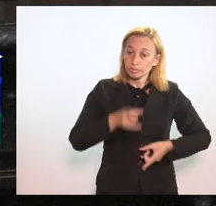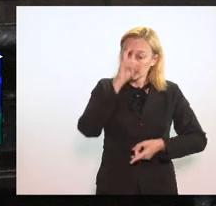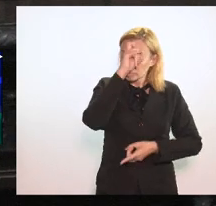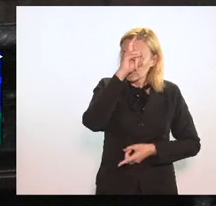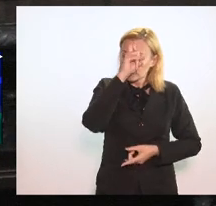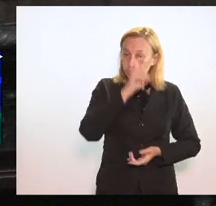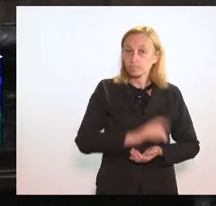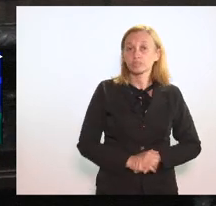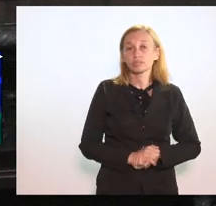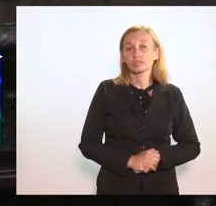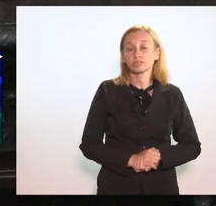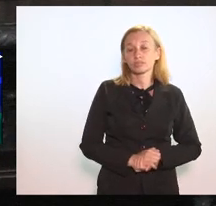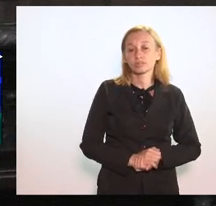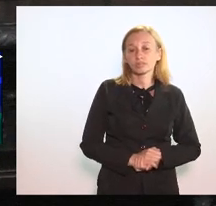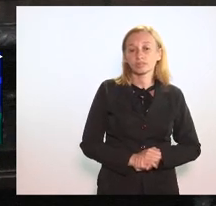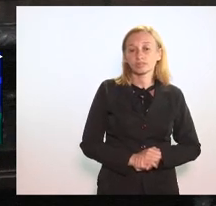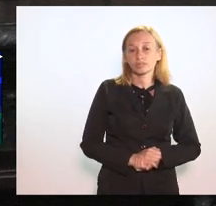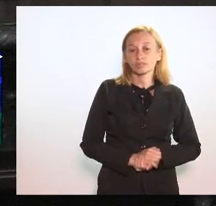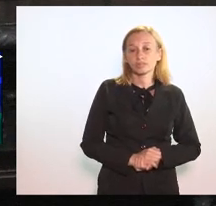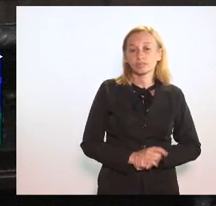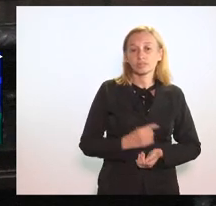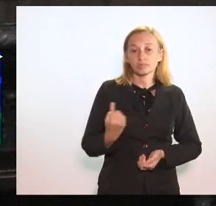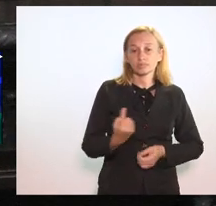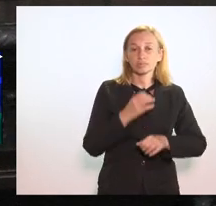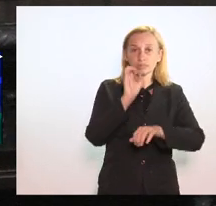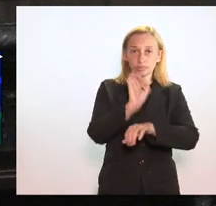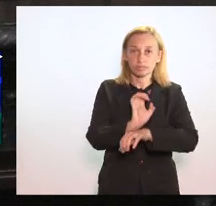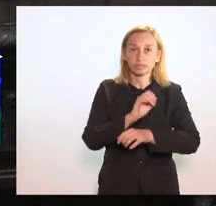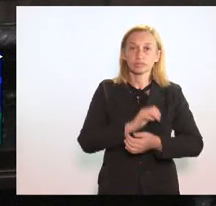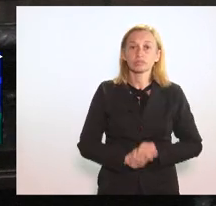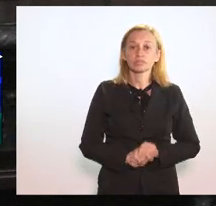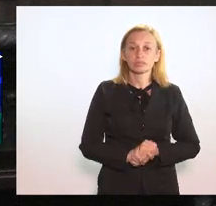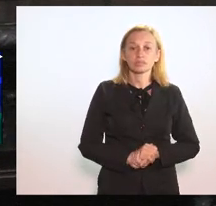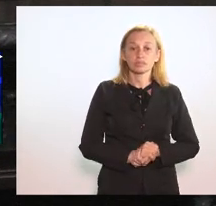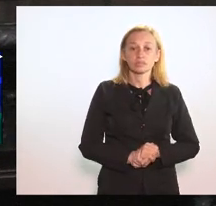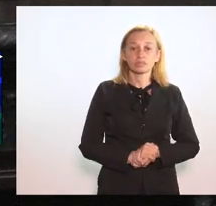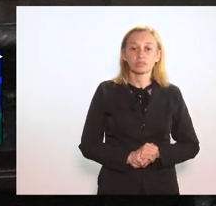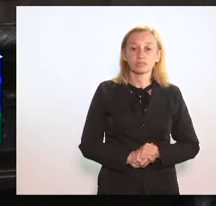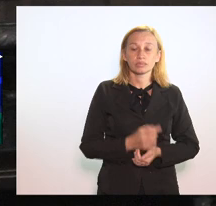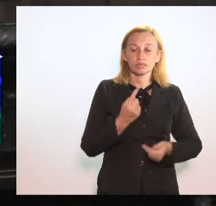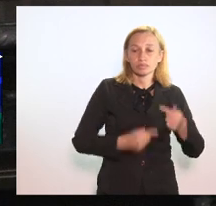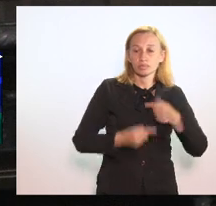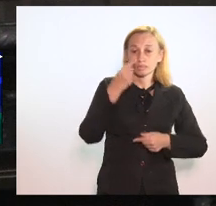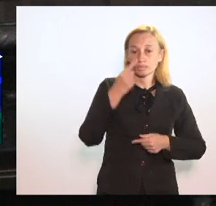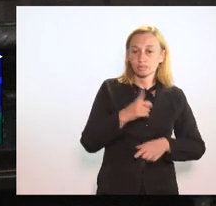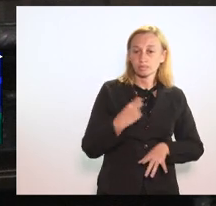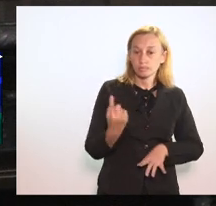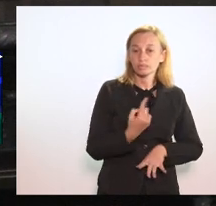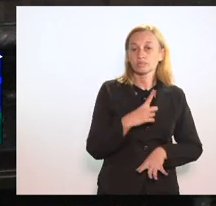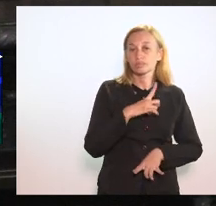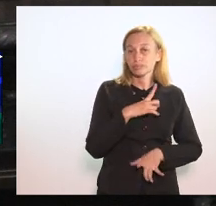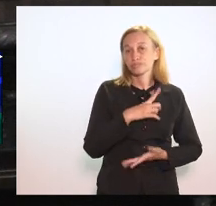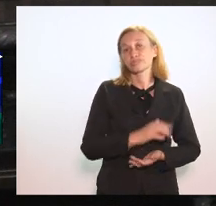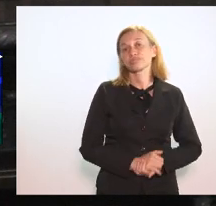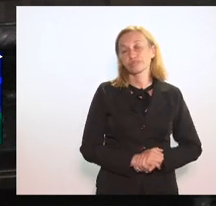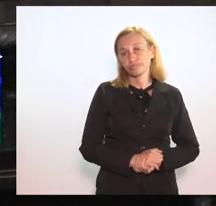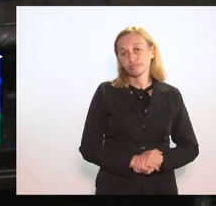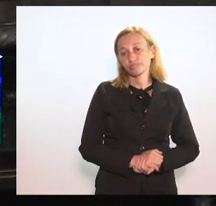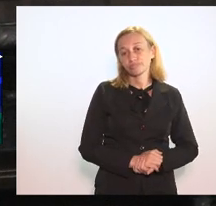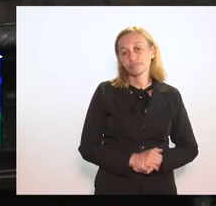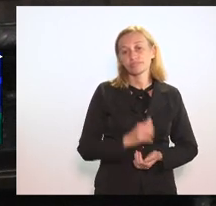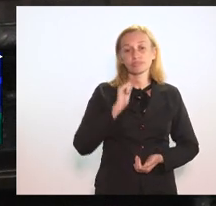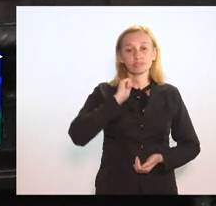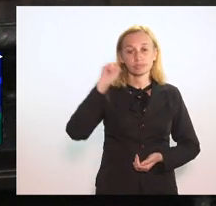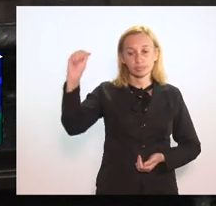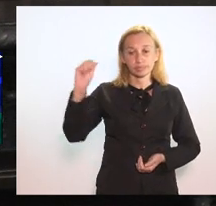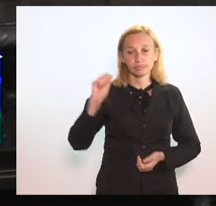hospitalares e o nosso estado é superior que nós tivemos em